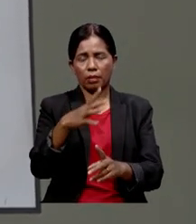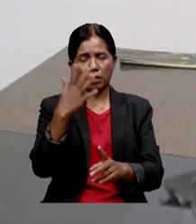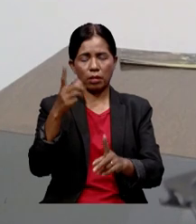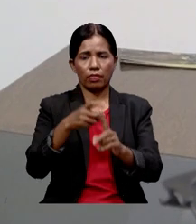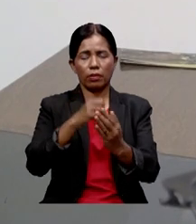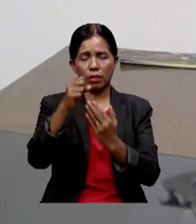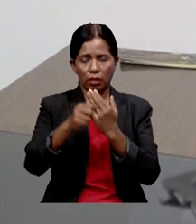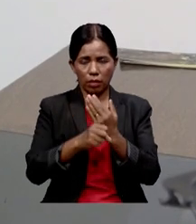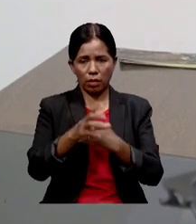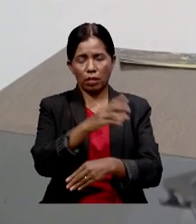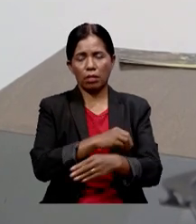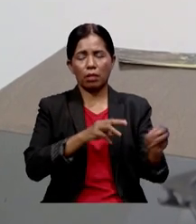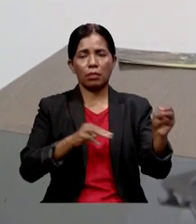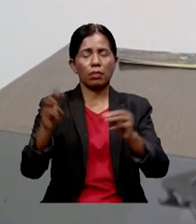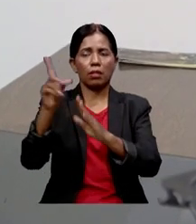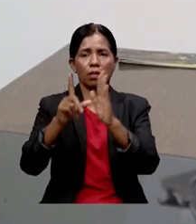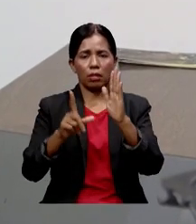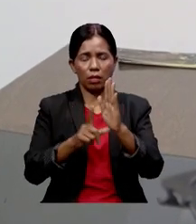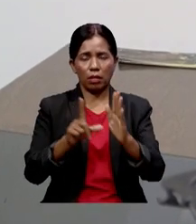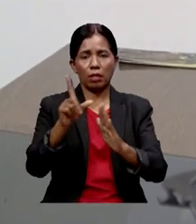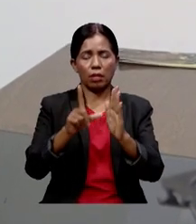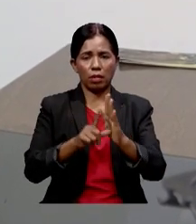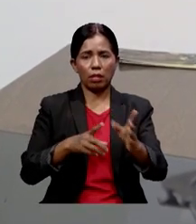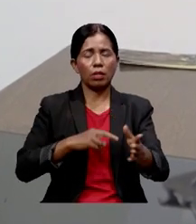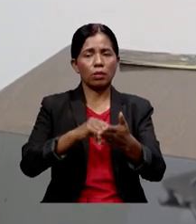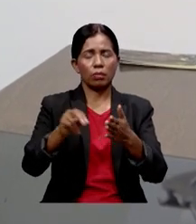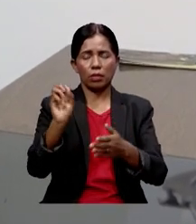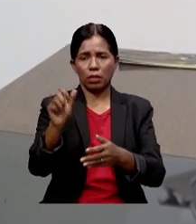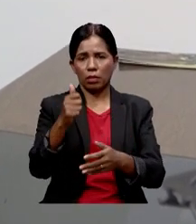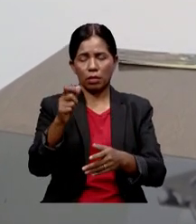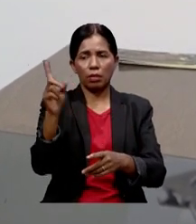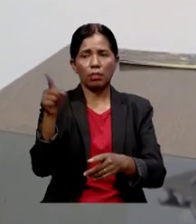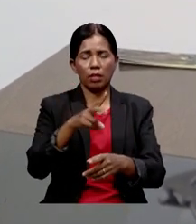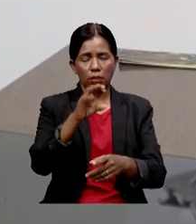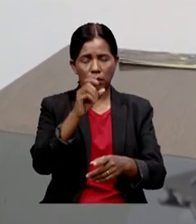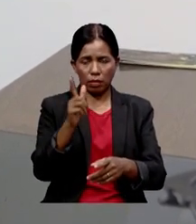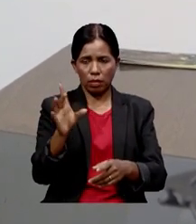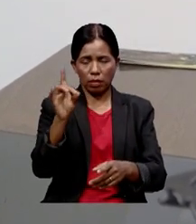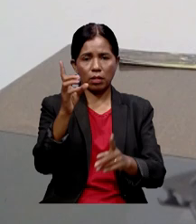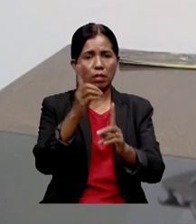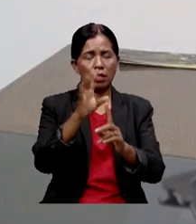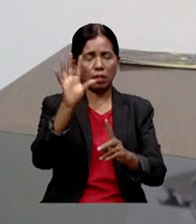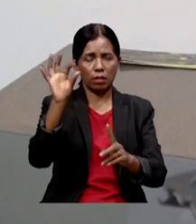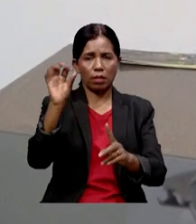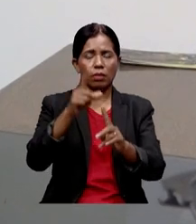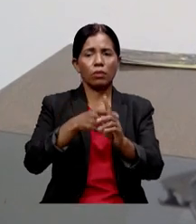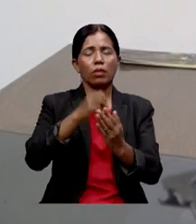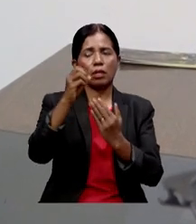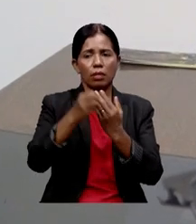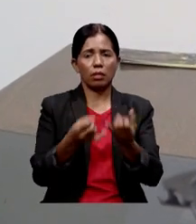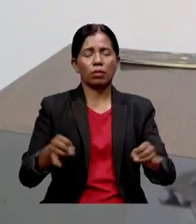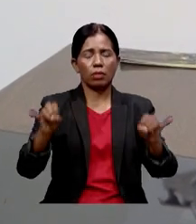fulan setembro no alteração da huluk decreto lei número sanulo barra rihon rua walu loran sia fulan abril ba